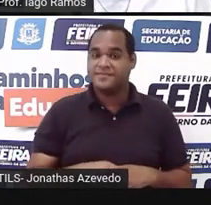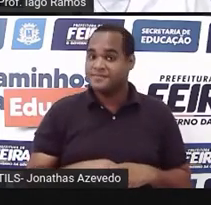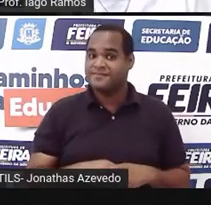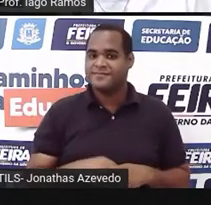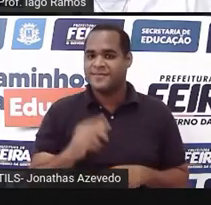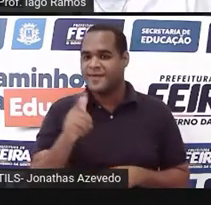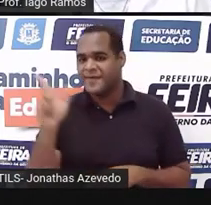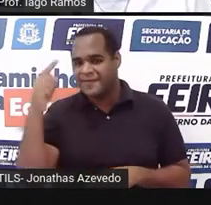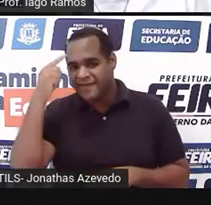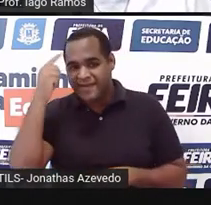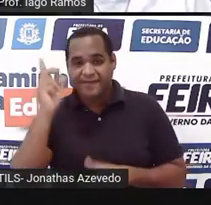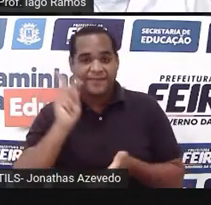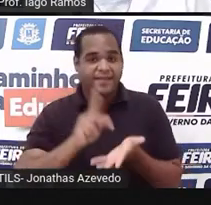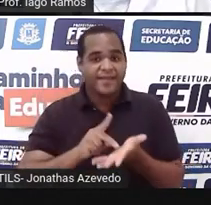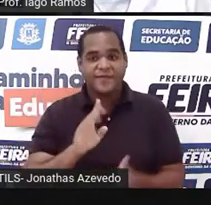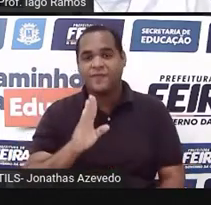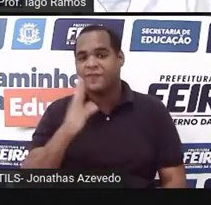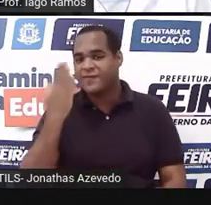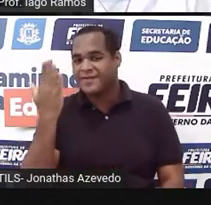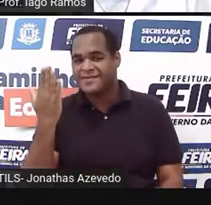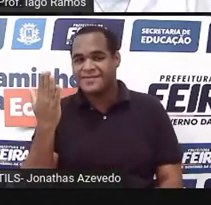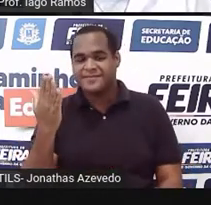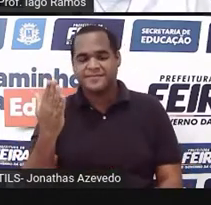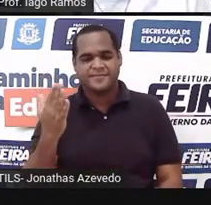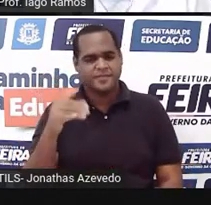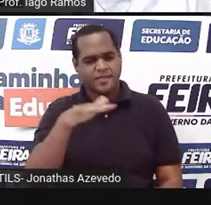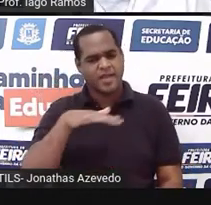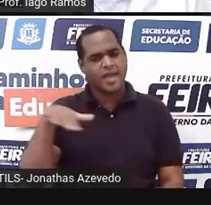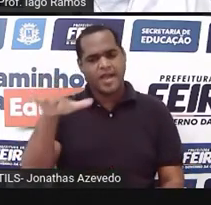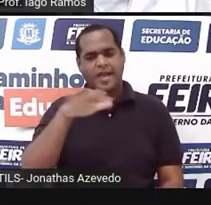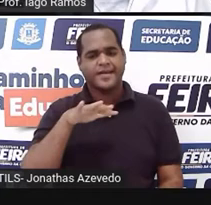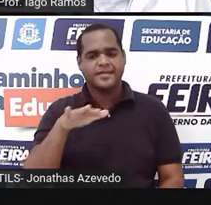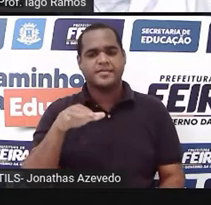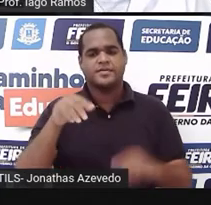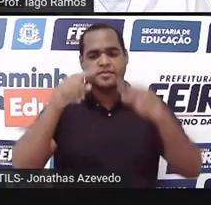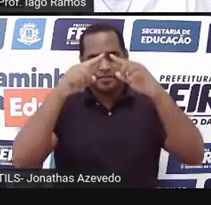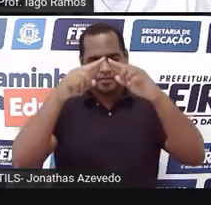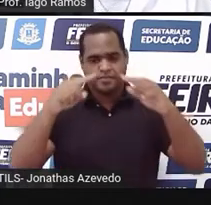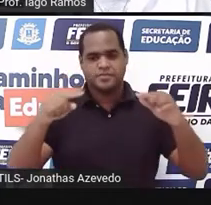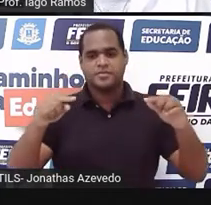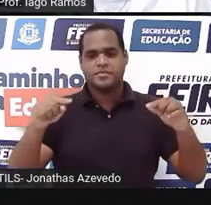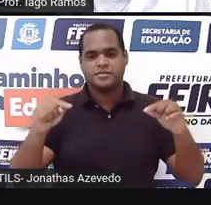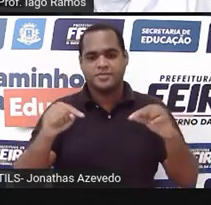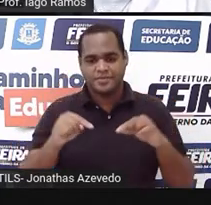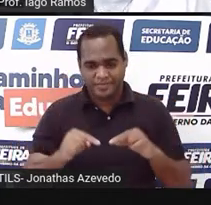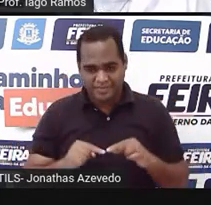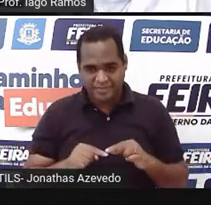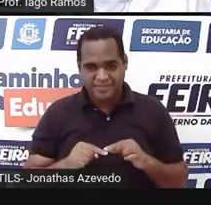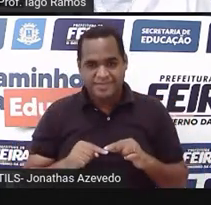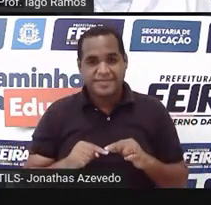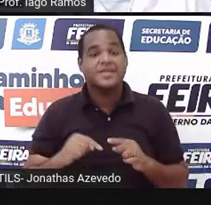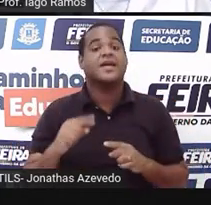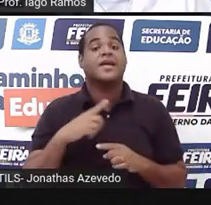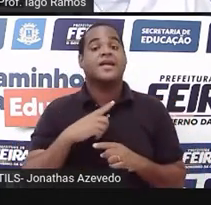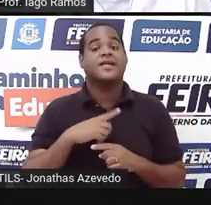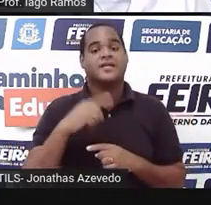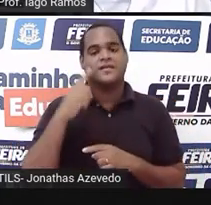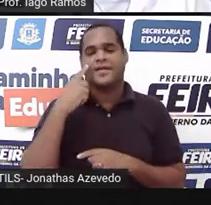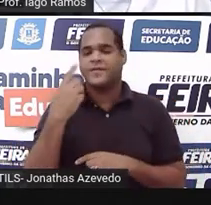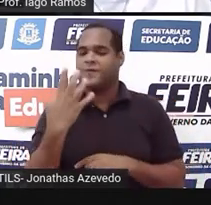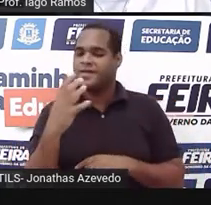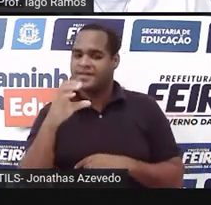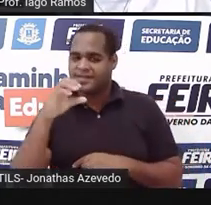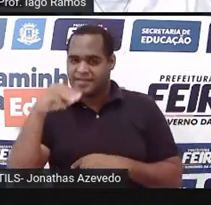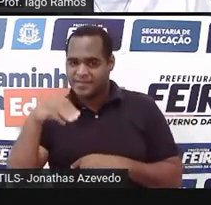verdadeiro ou falso é a área de um losango com diagonais 4